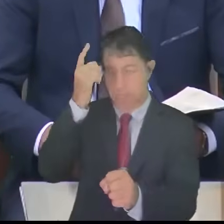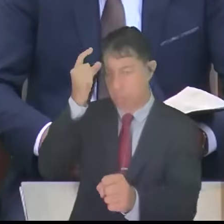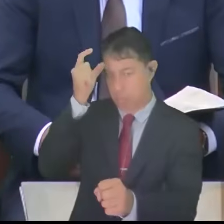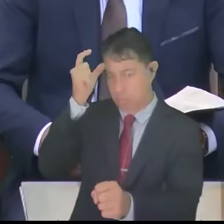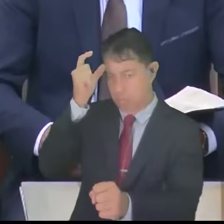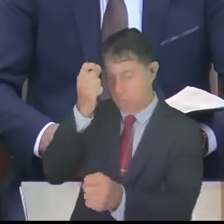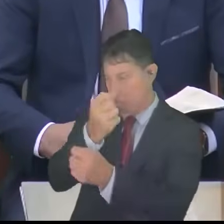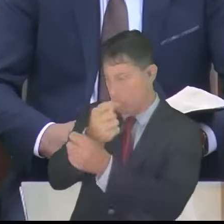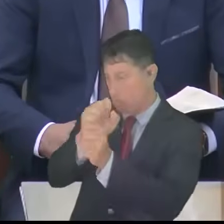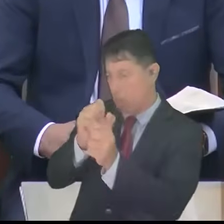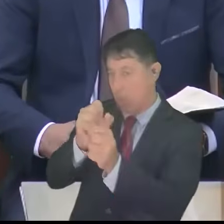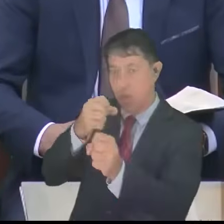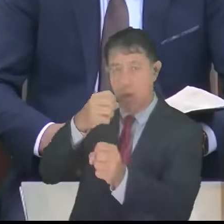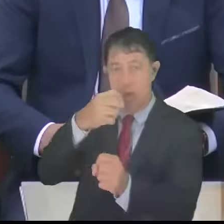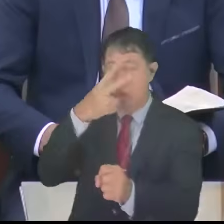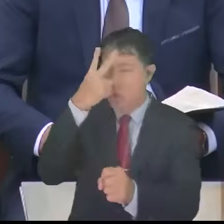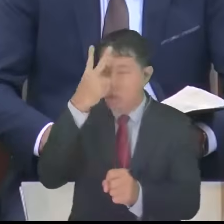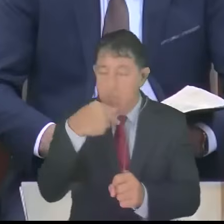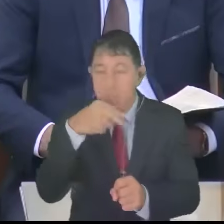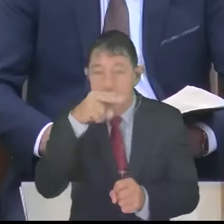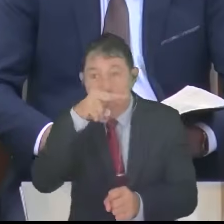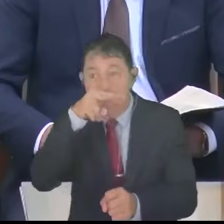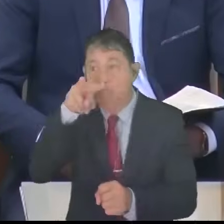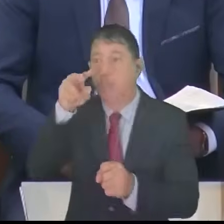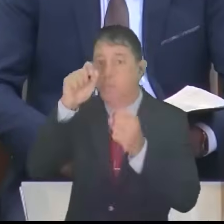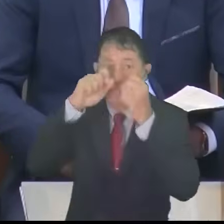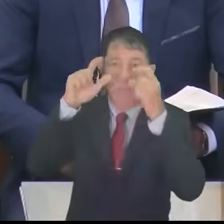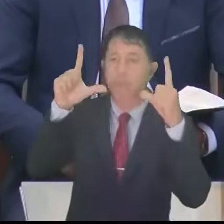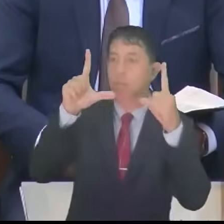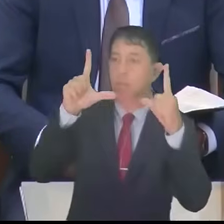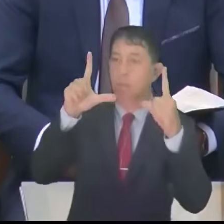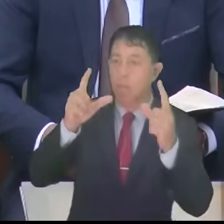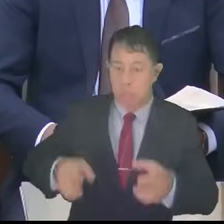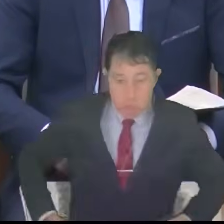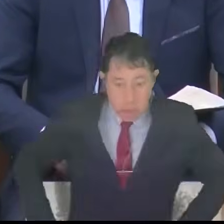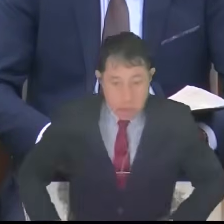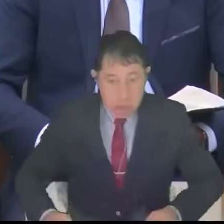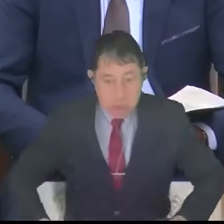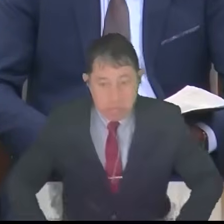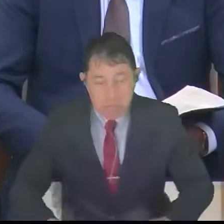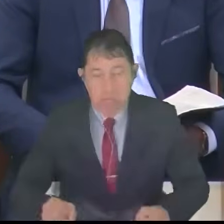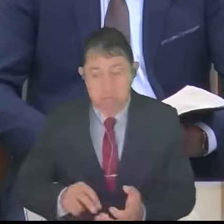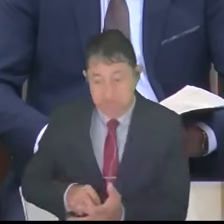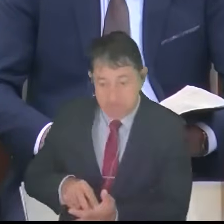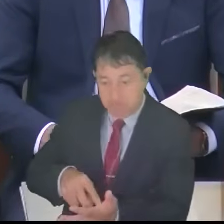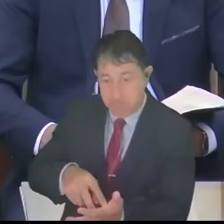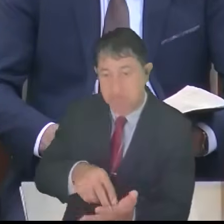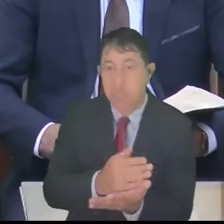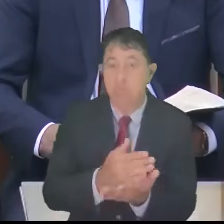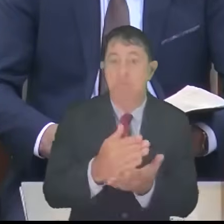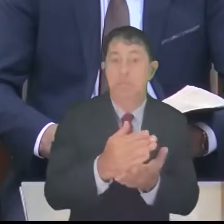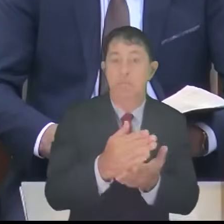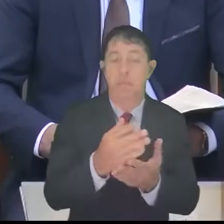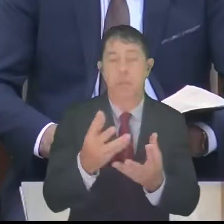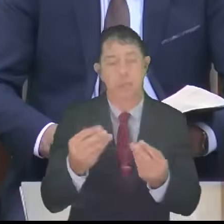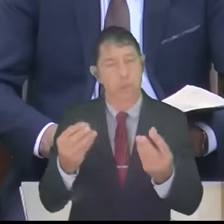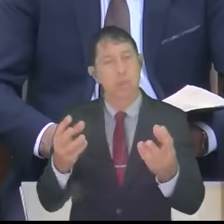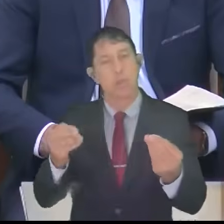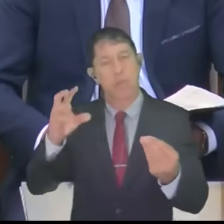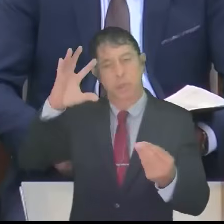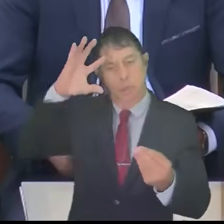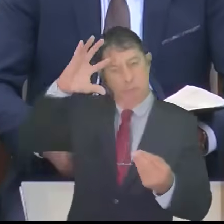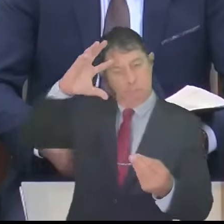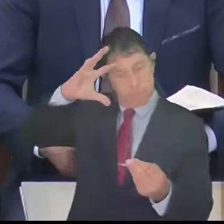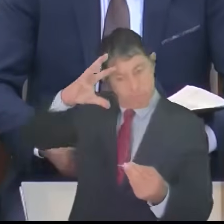cegos viram, paralíticos andaram, mudos falaram, e muita gente se converteu ao